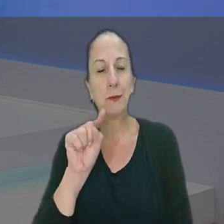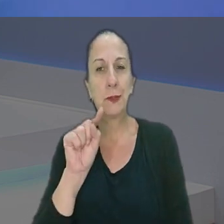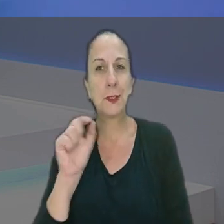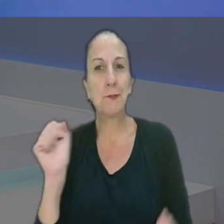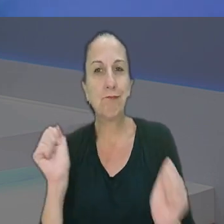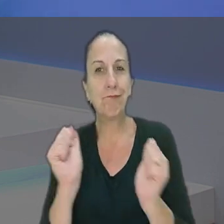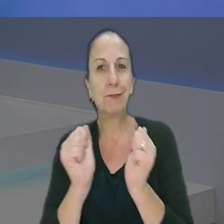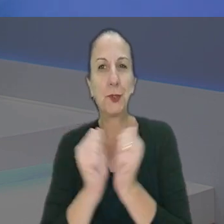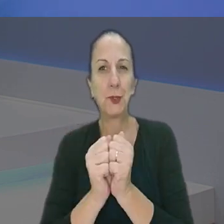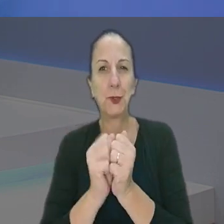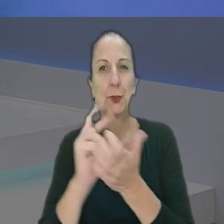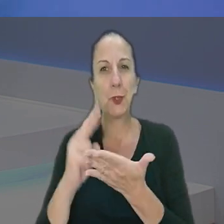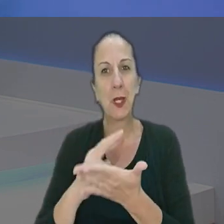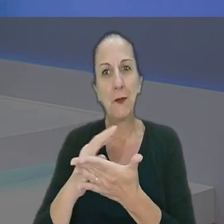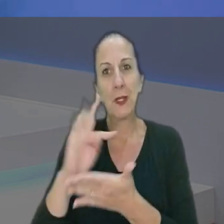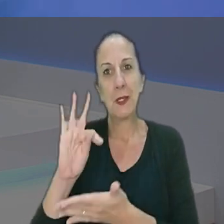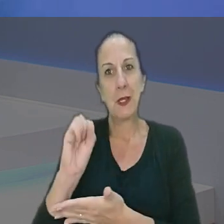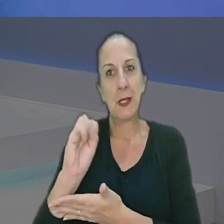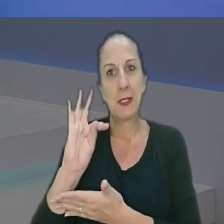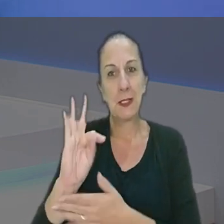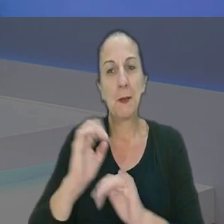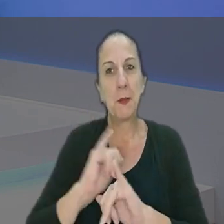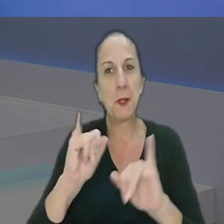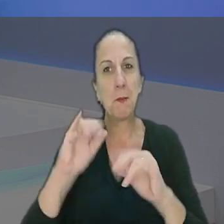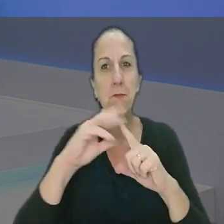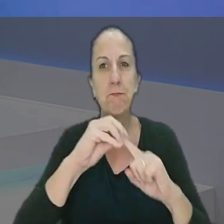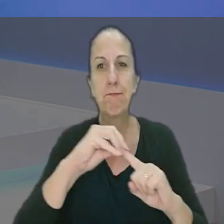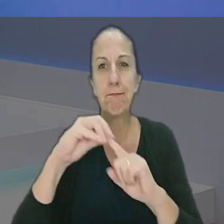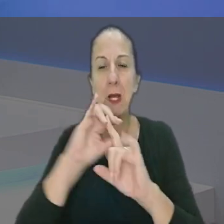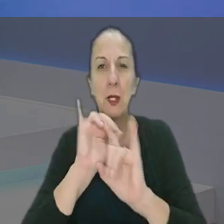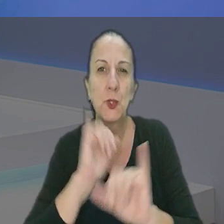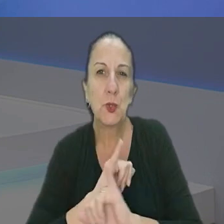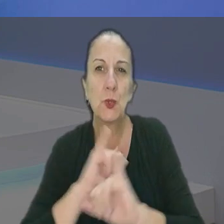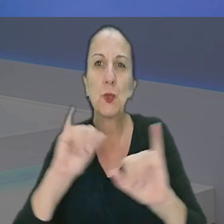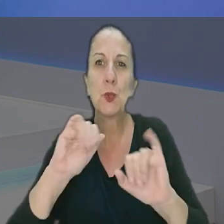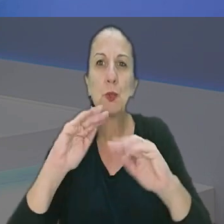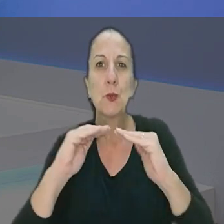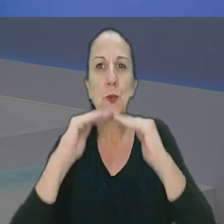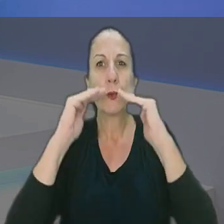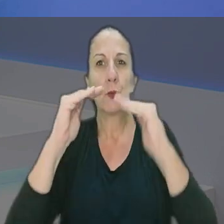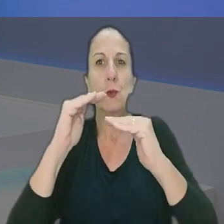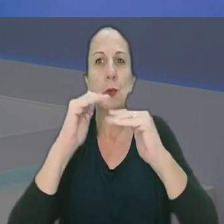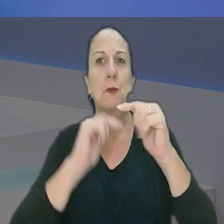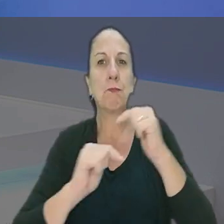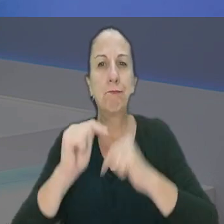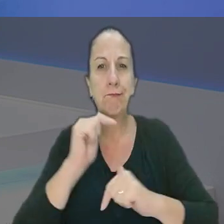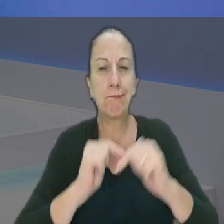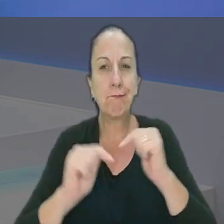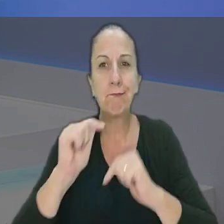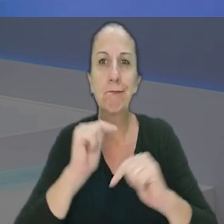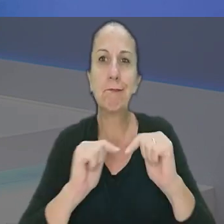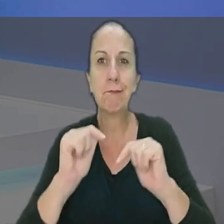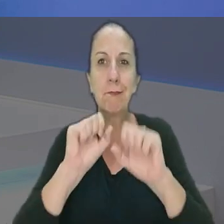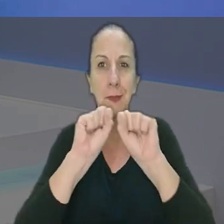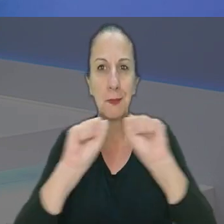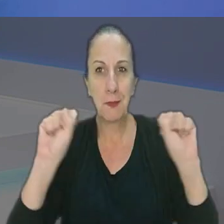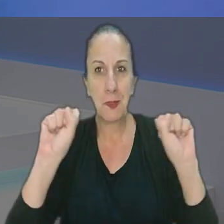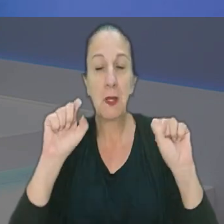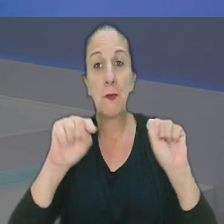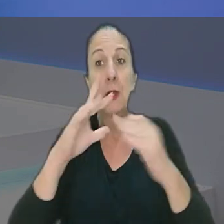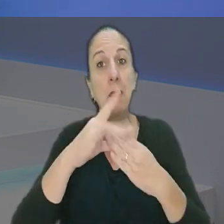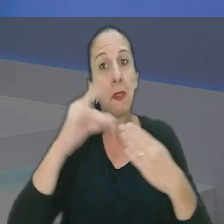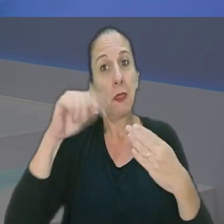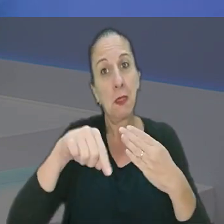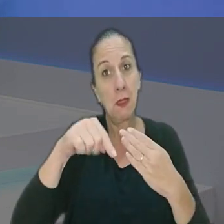Olá, você está sintonizado no Revista TST, o programa que traz as principais notícias do Tribunal Superior do Trabalho. Veja os